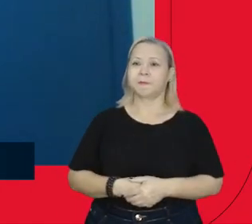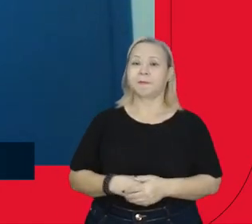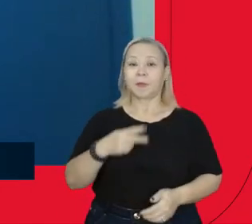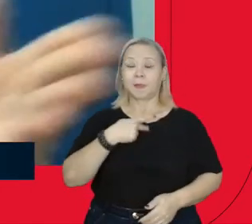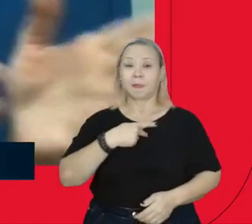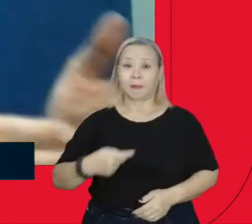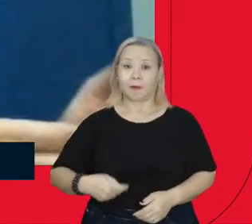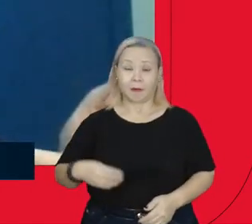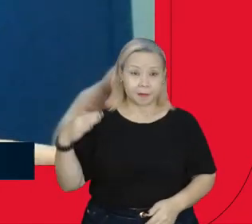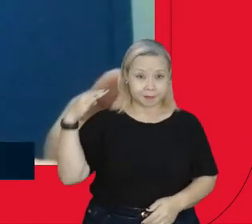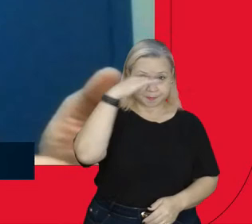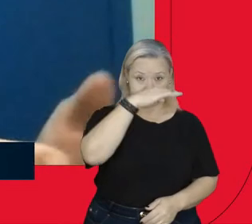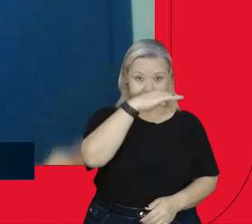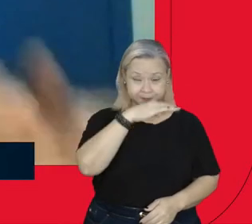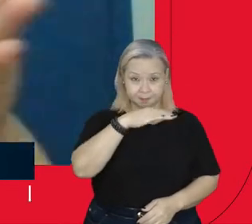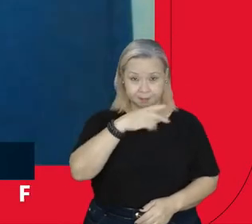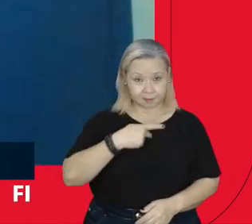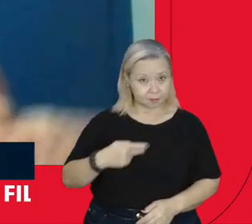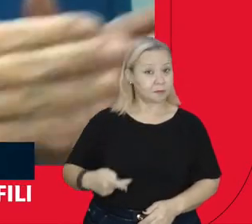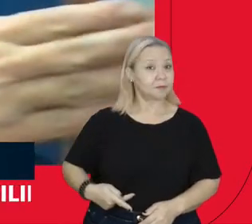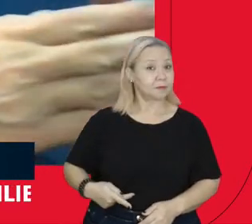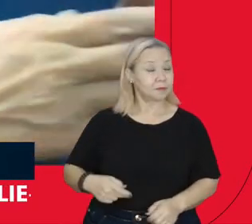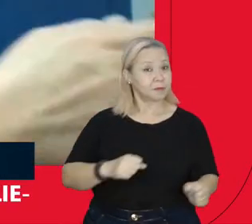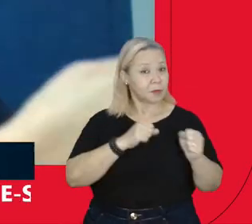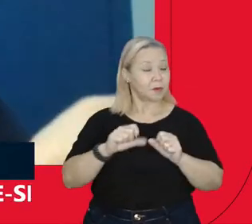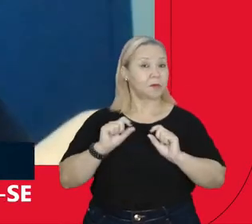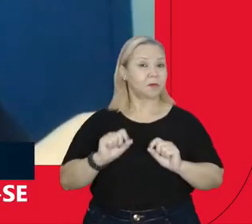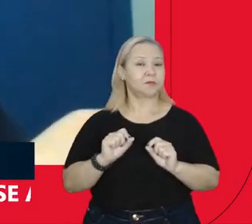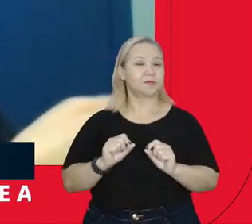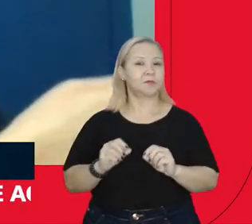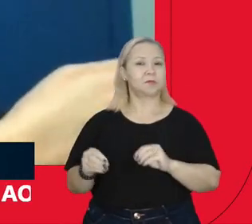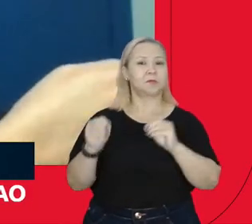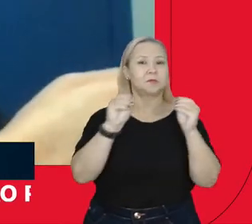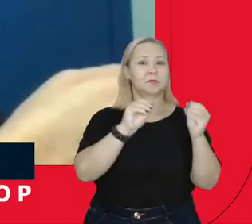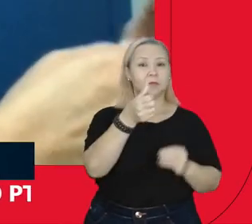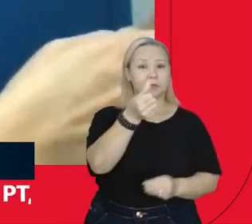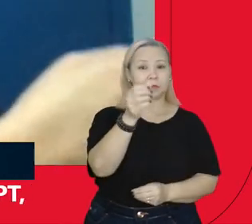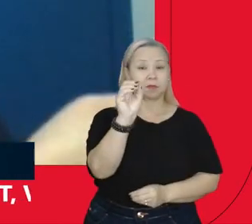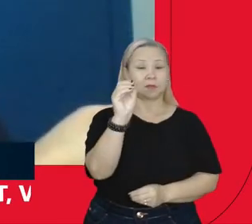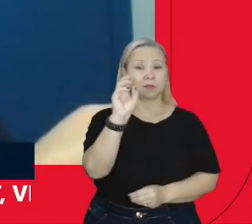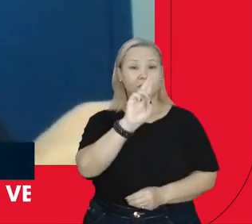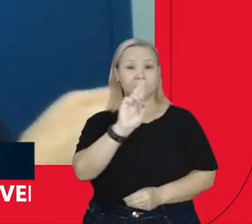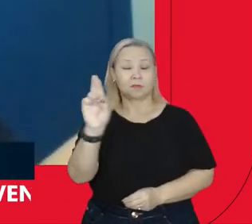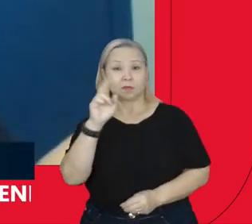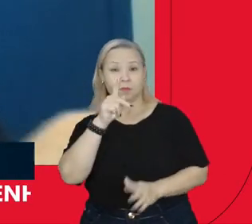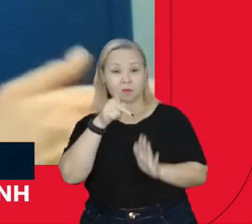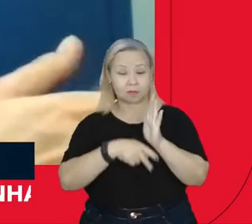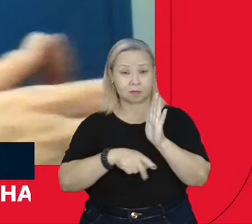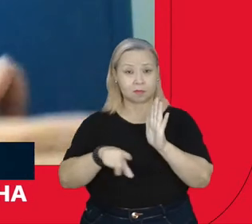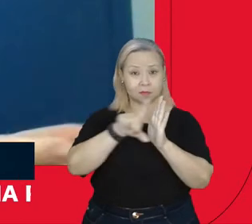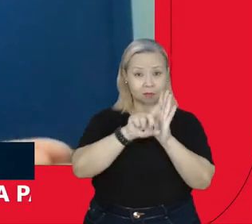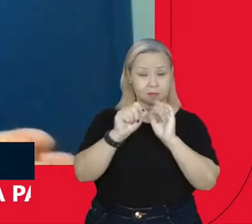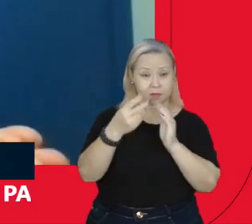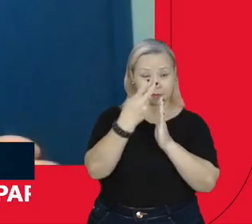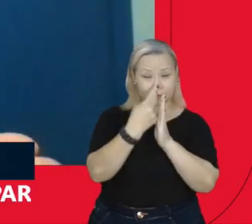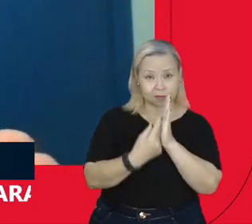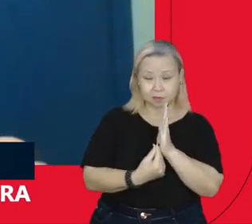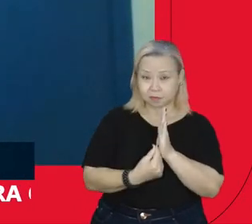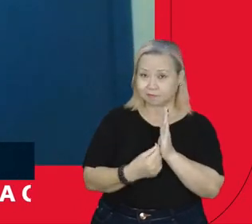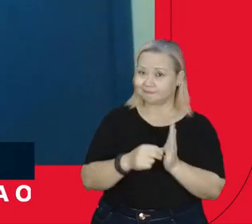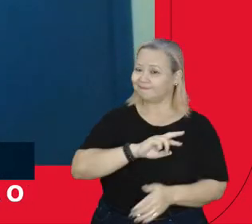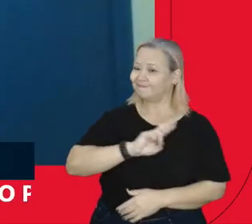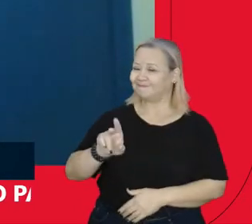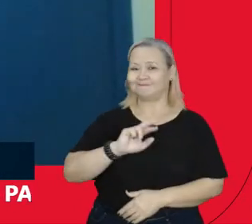presidente Bolsonaro é presidente, ele podia ter colocado os R$600 no projeto de lei orçamentária, não